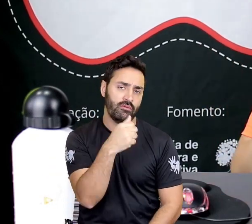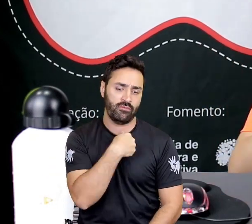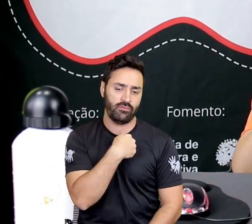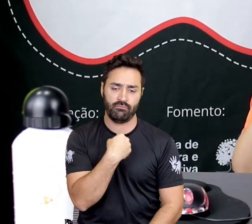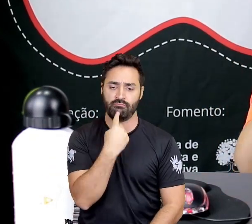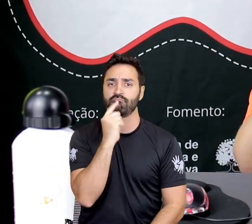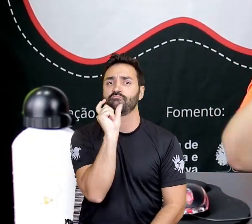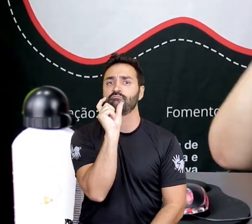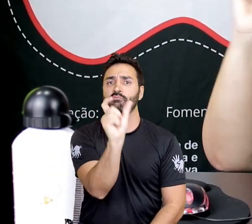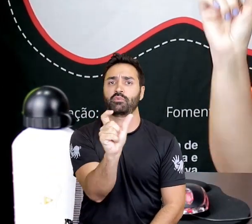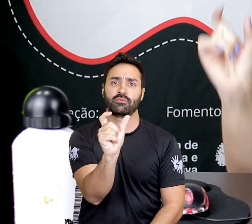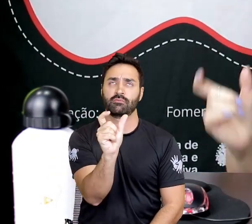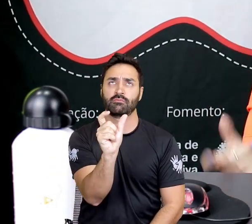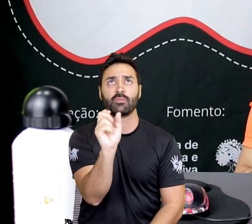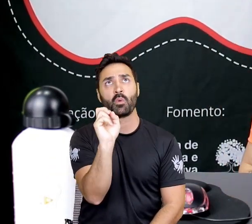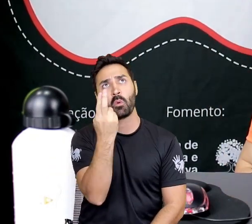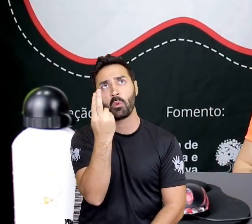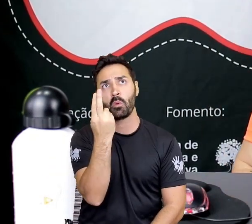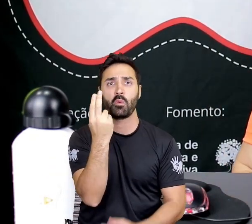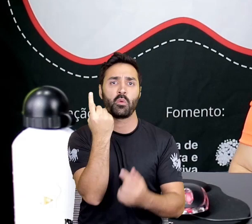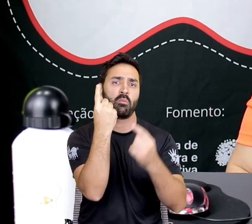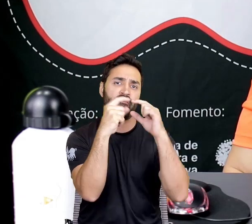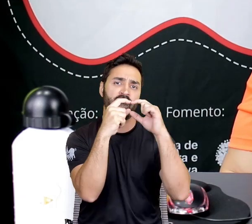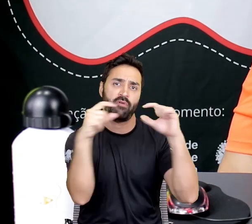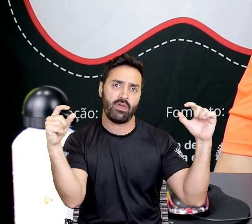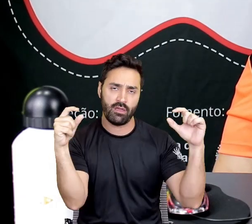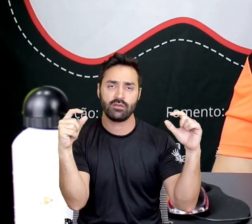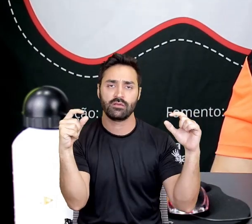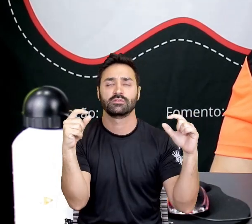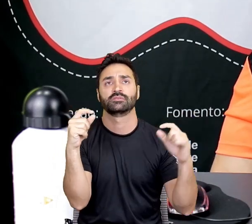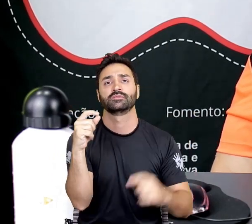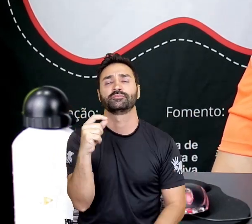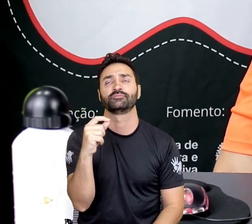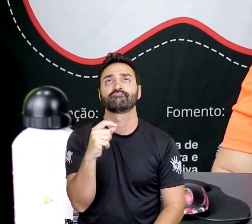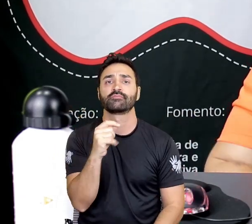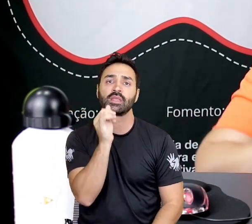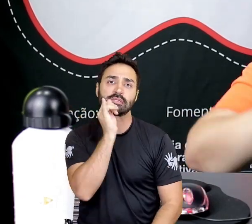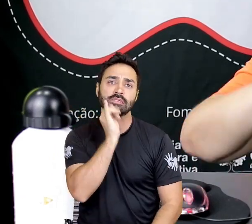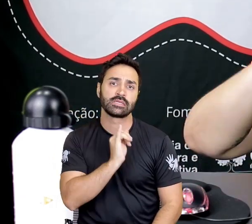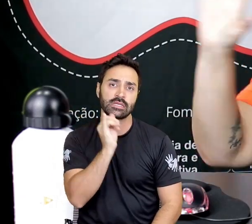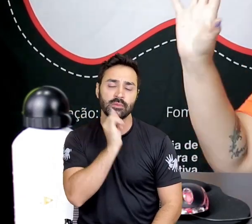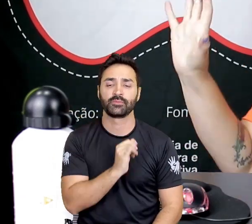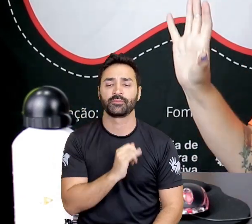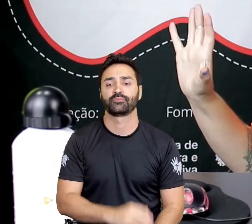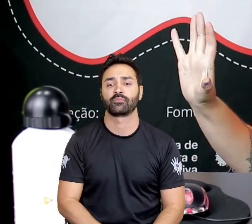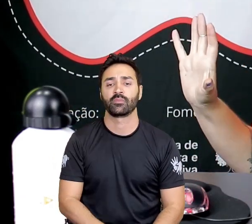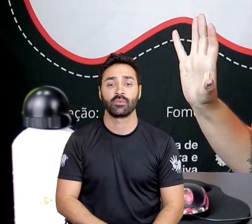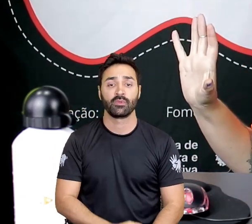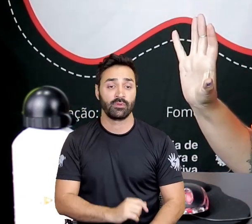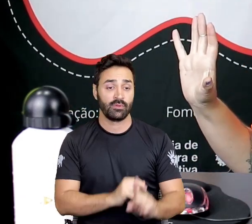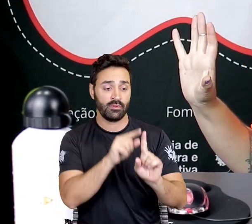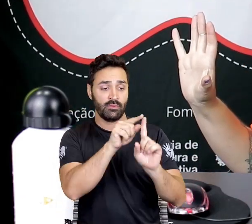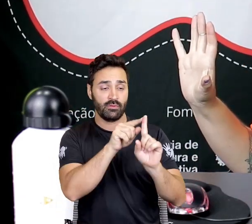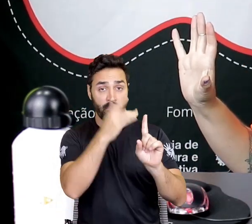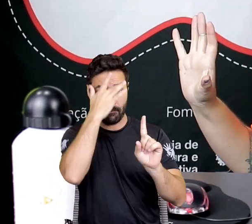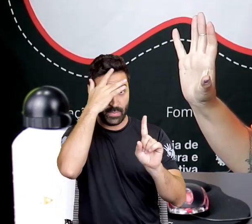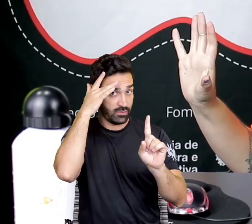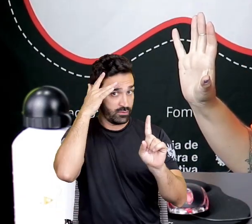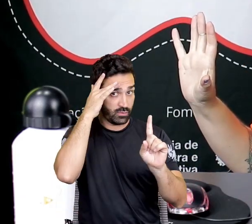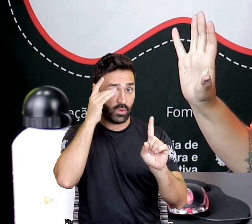ou um conjunto de palavras, né? Se eu falo para vocês assim, uma pessoa que não ouve,